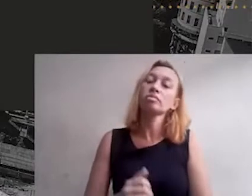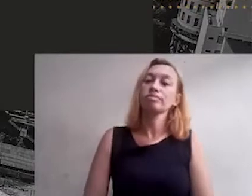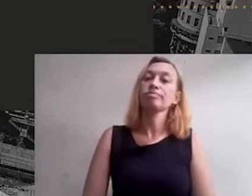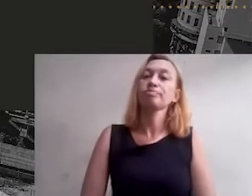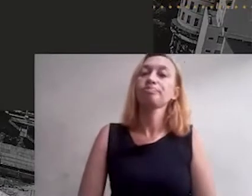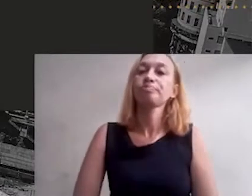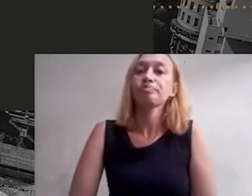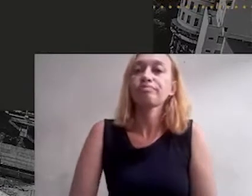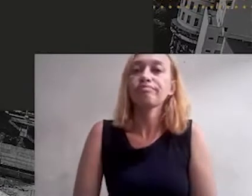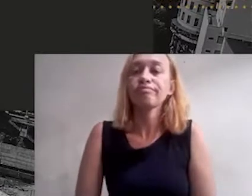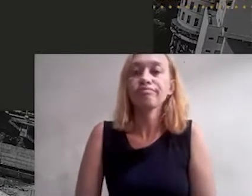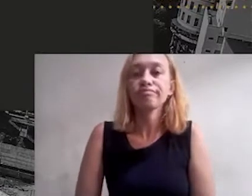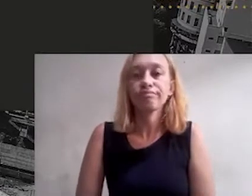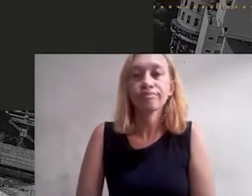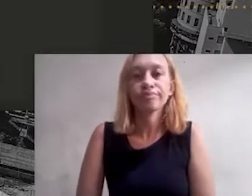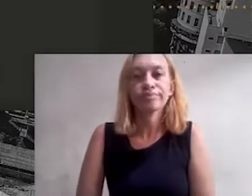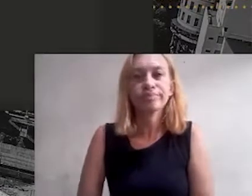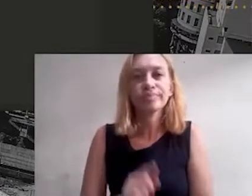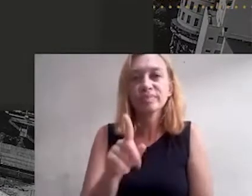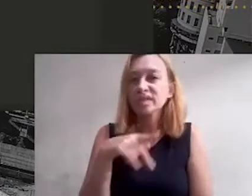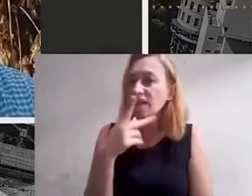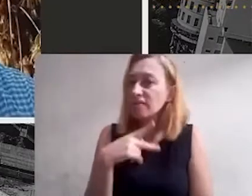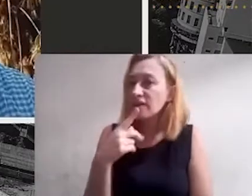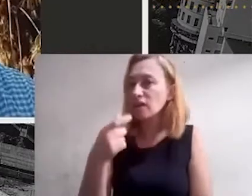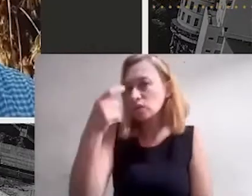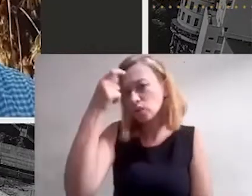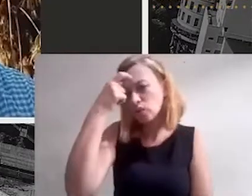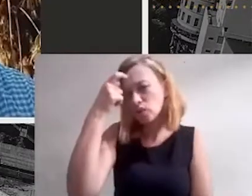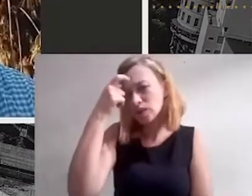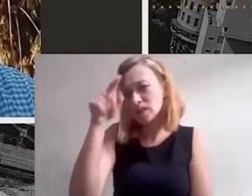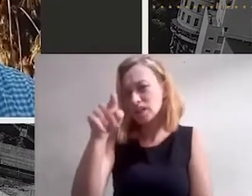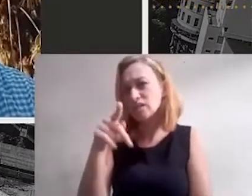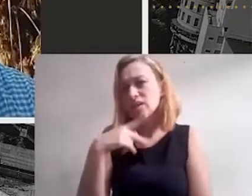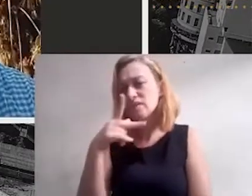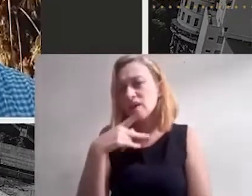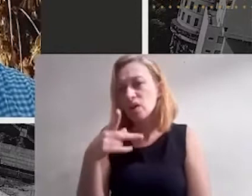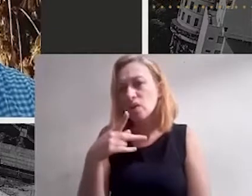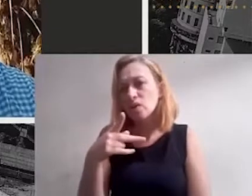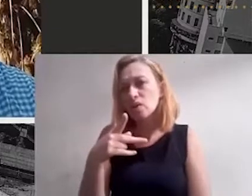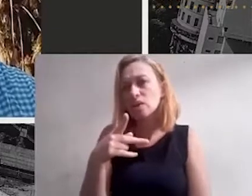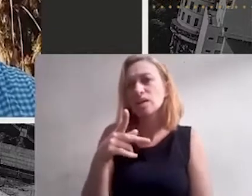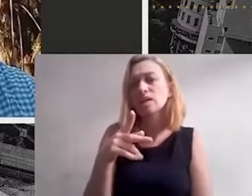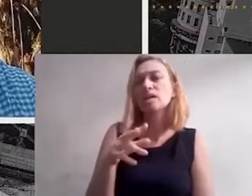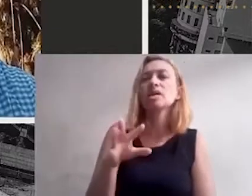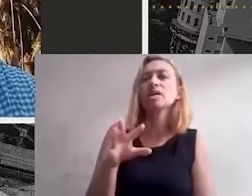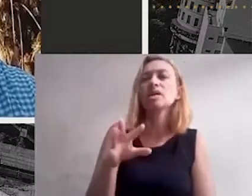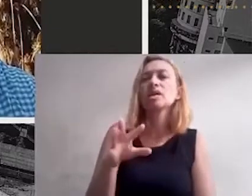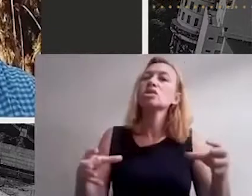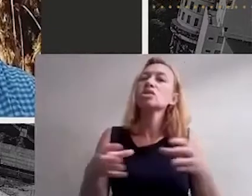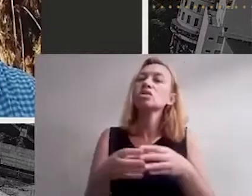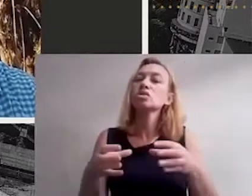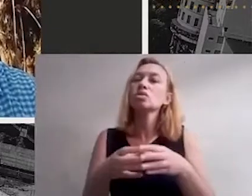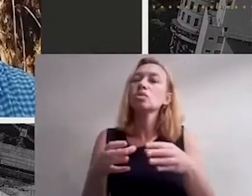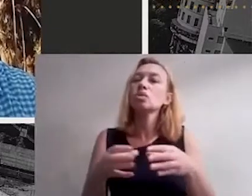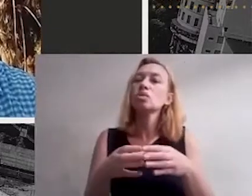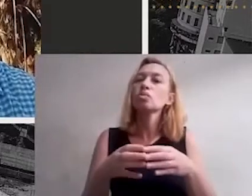Virgílio, você está falando de tomada de consciência, você falou dessa rede global, internacional, de outros países e